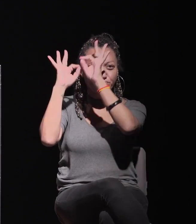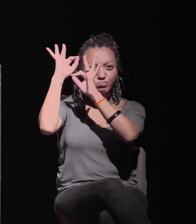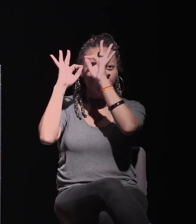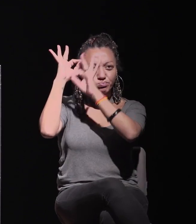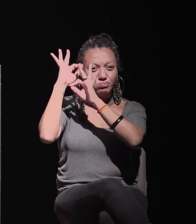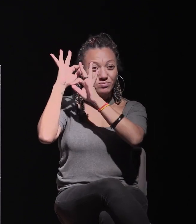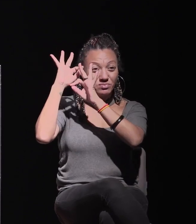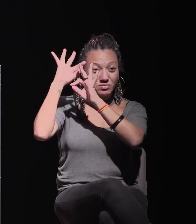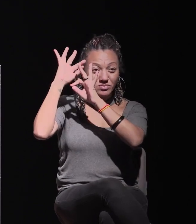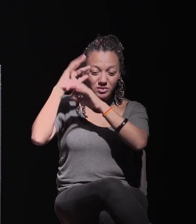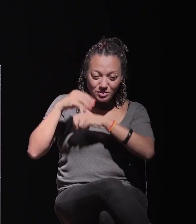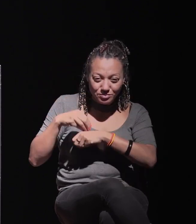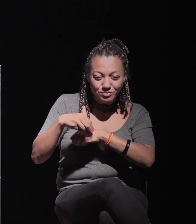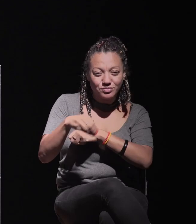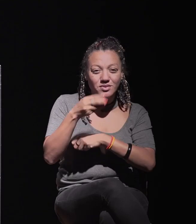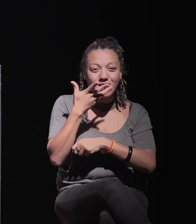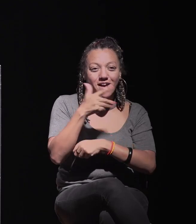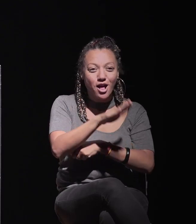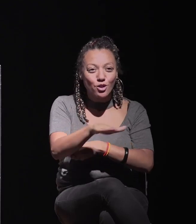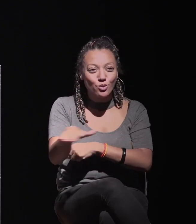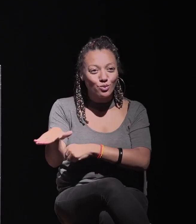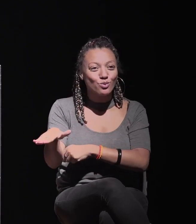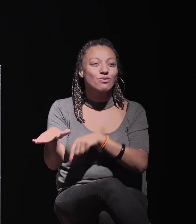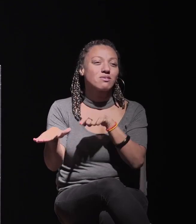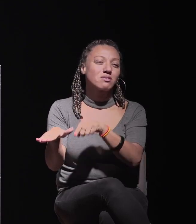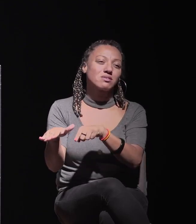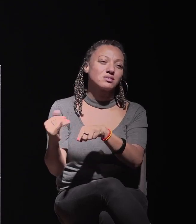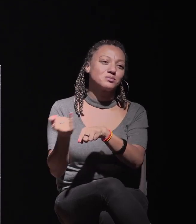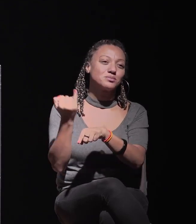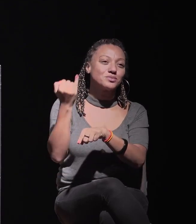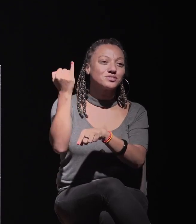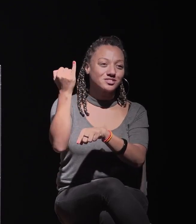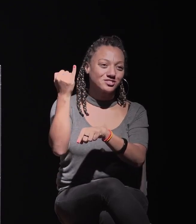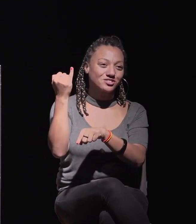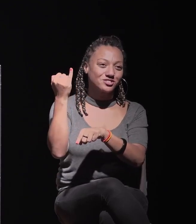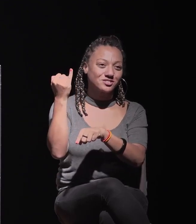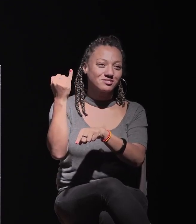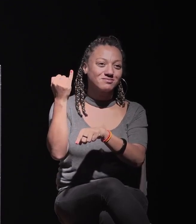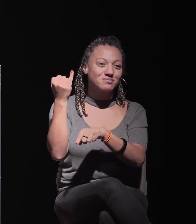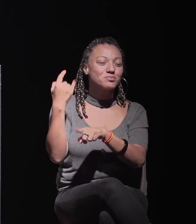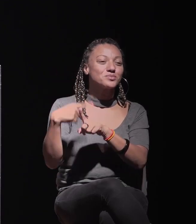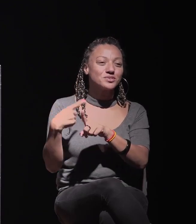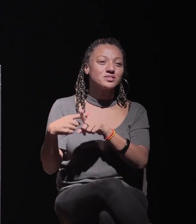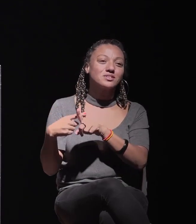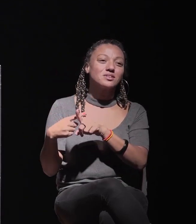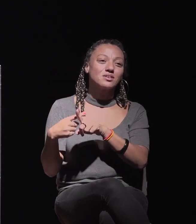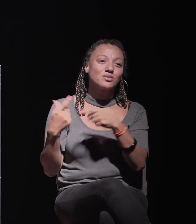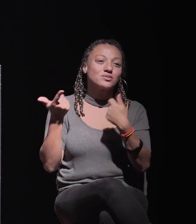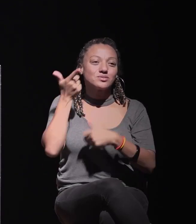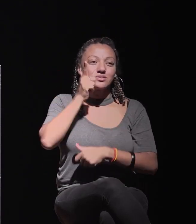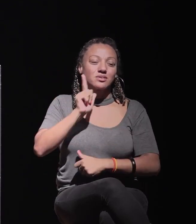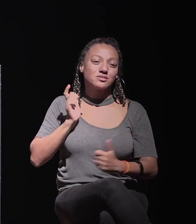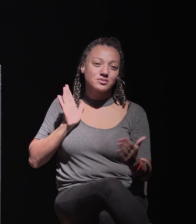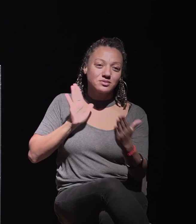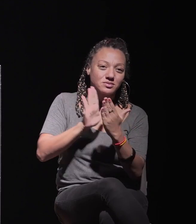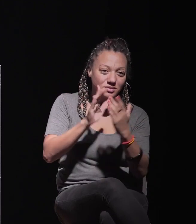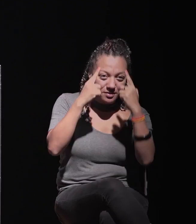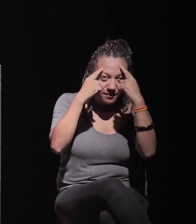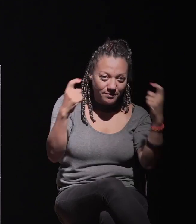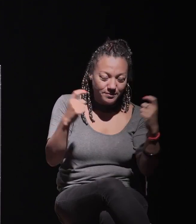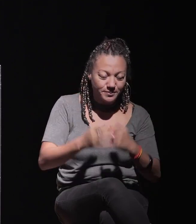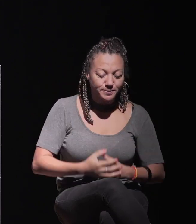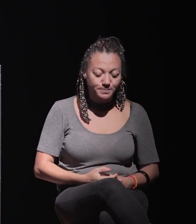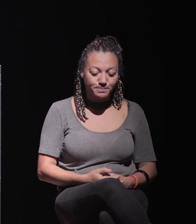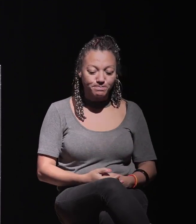a formação é um ponto primordial para que a gente consiga rebater essa violência. Eu vou